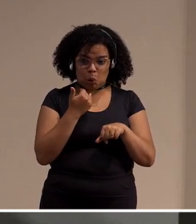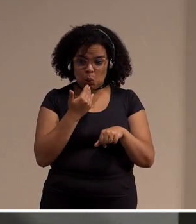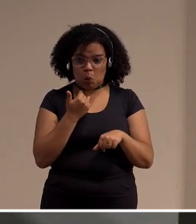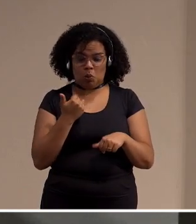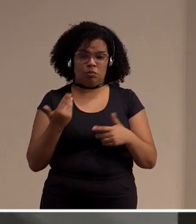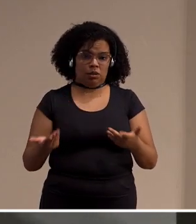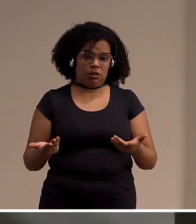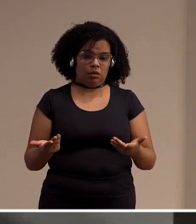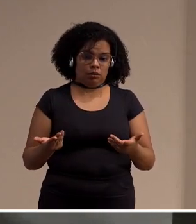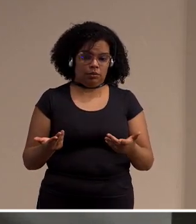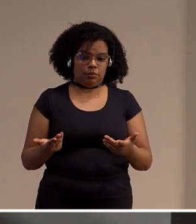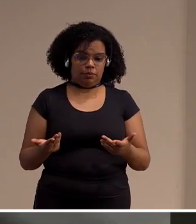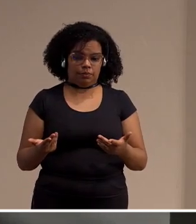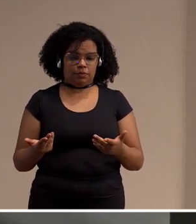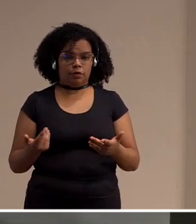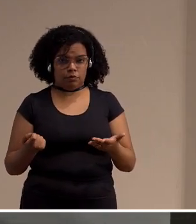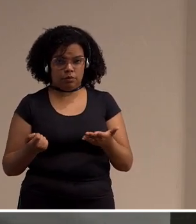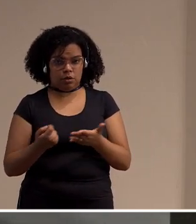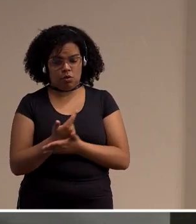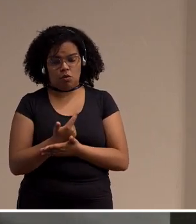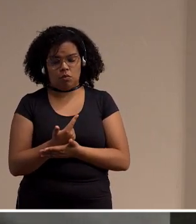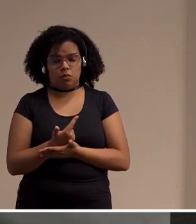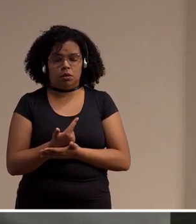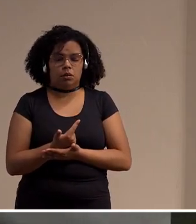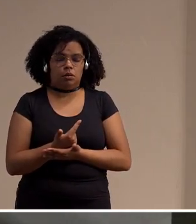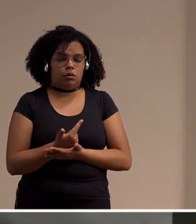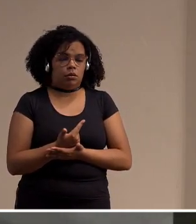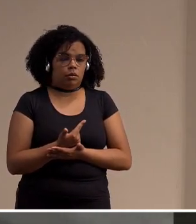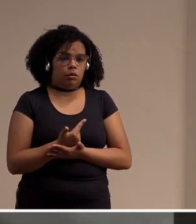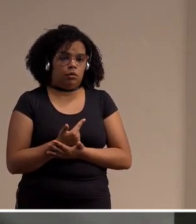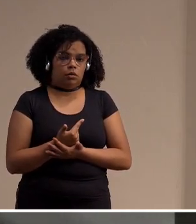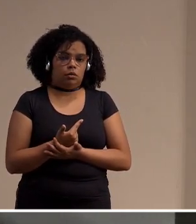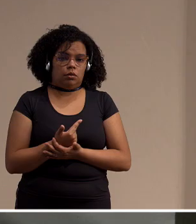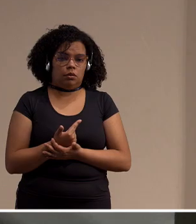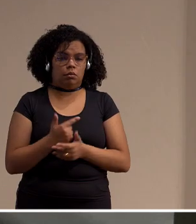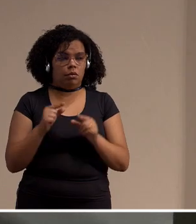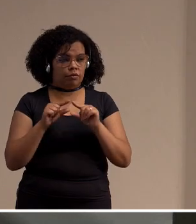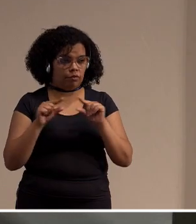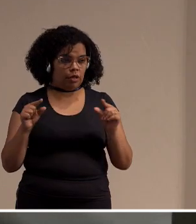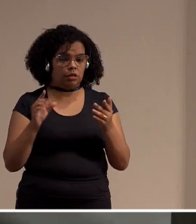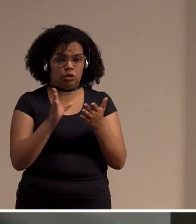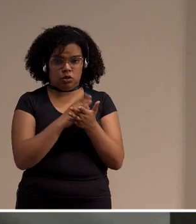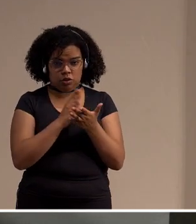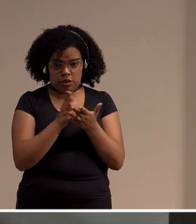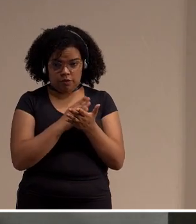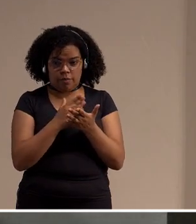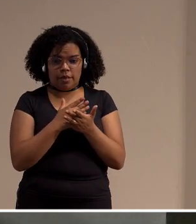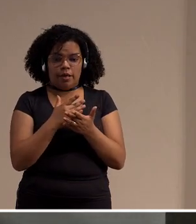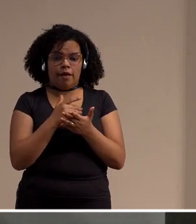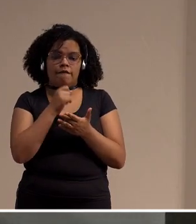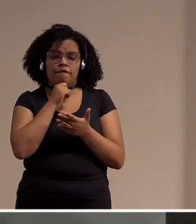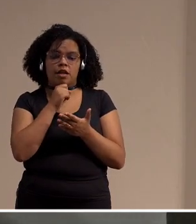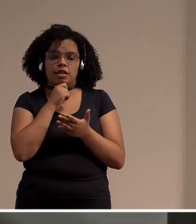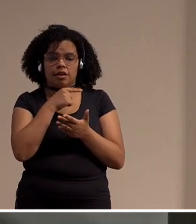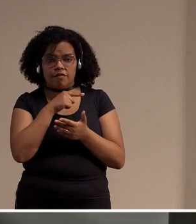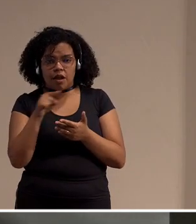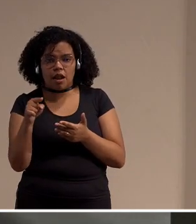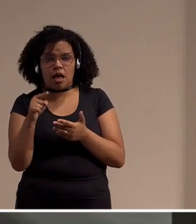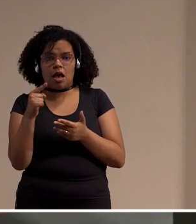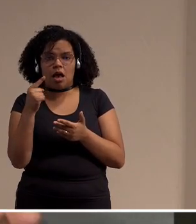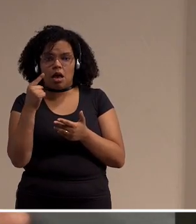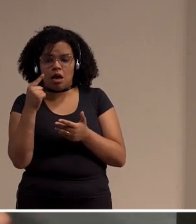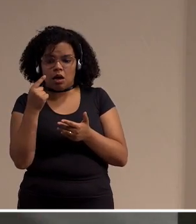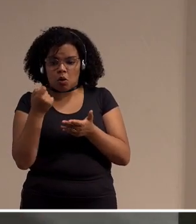exangue possível, né? Você compra uma das frases do livro, que é a velhinha que vai comprar um bife enrolado em